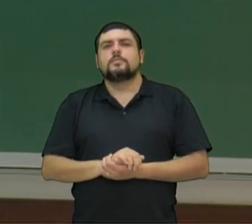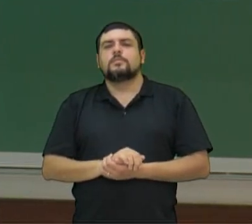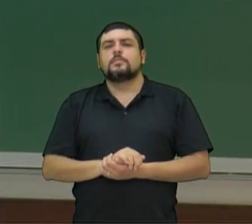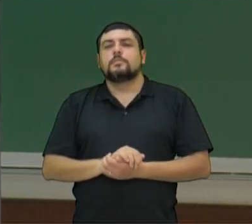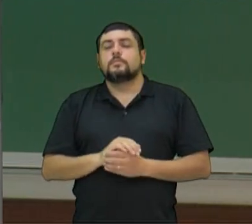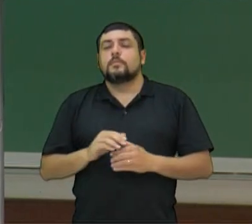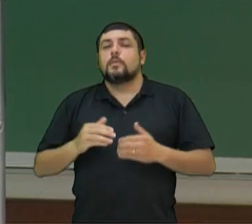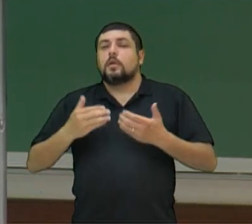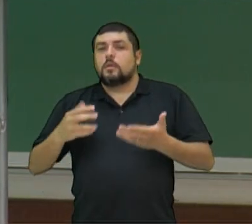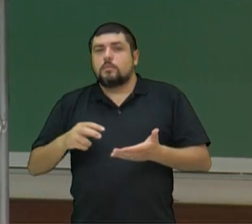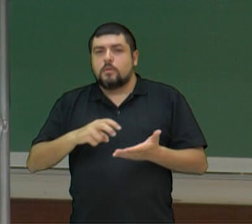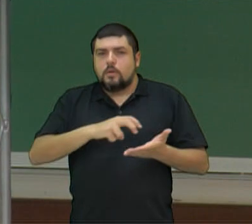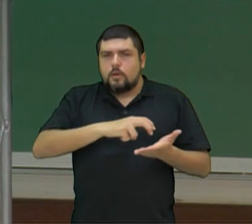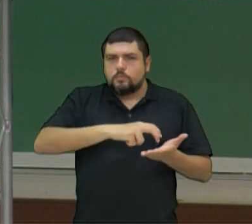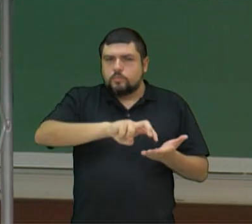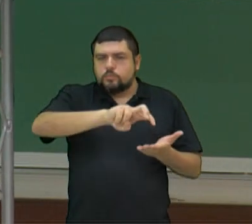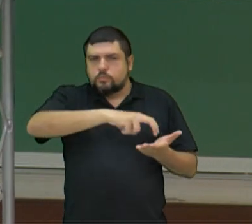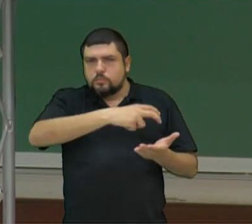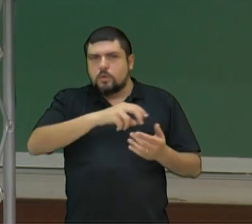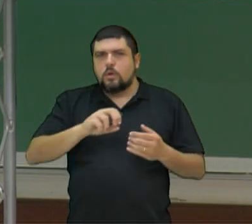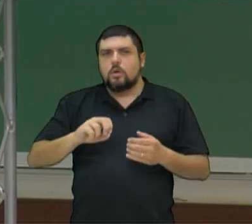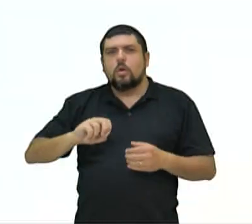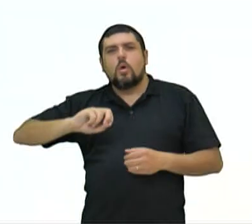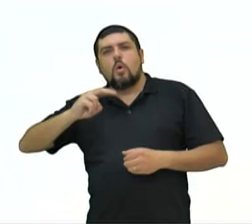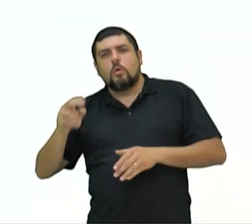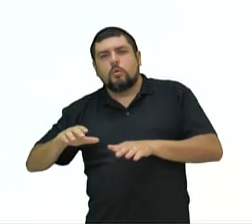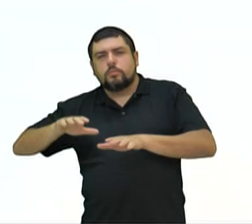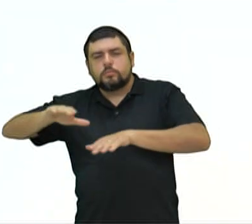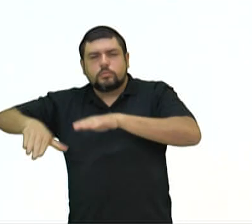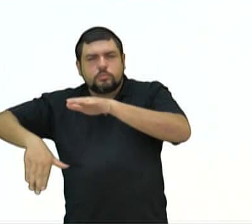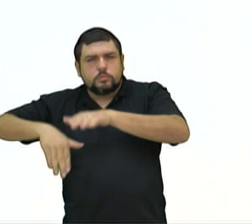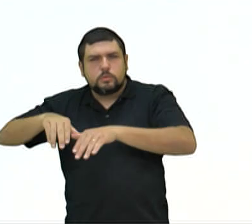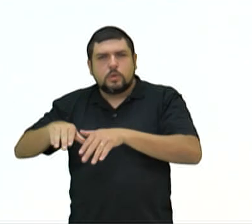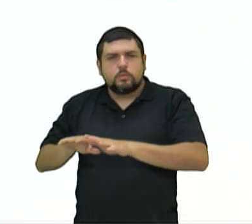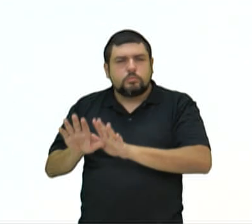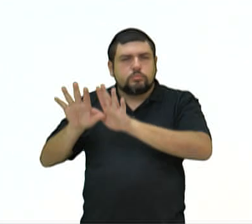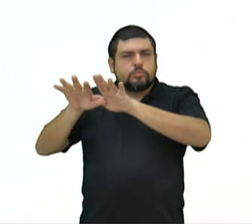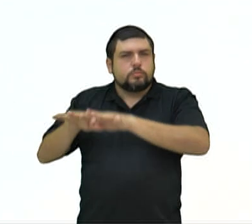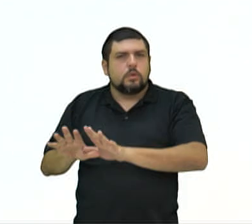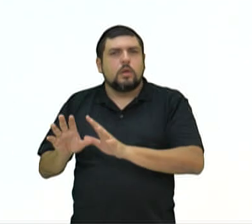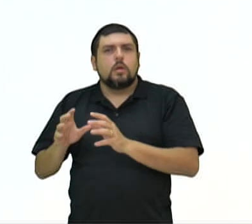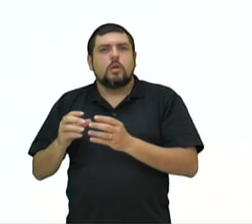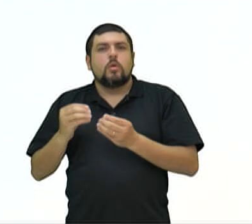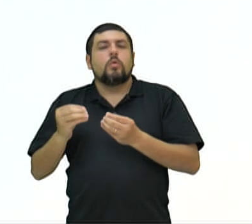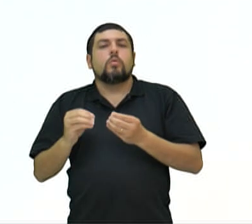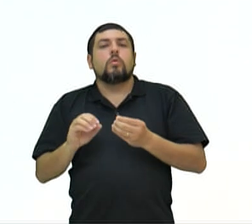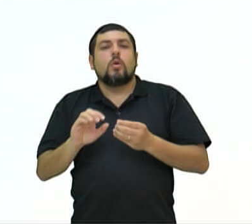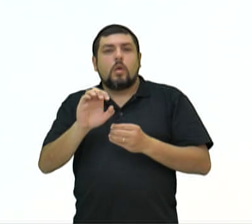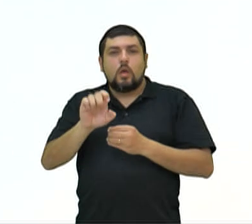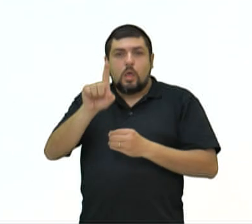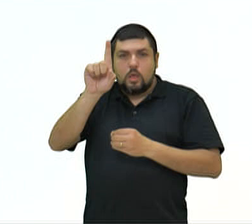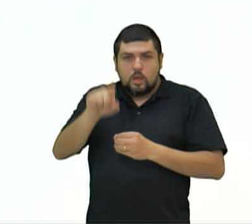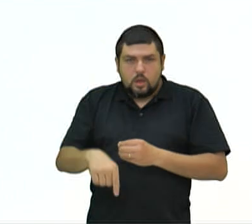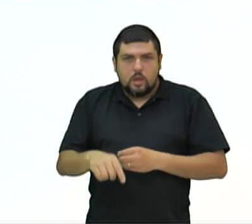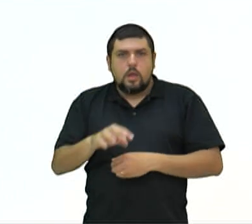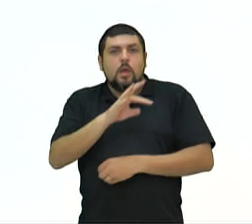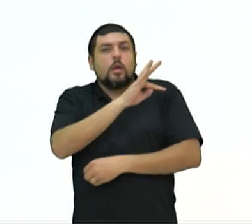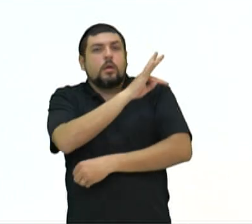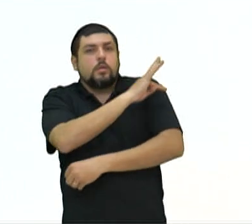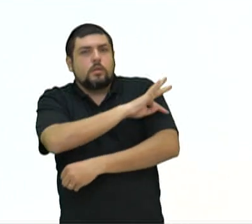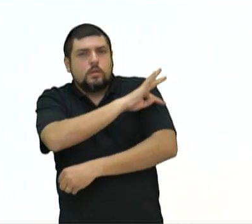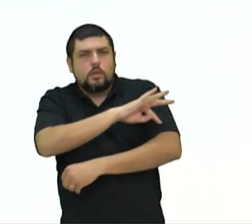Tanto a patinação quanto o nado sincronizado, eles entram na classificação dos esportes